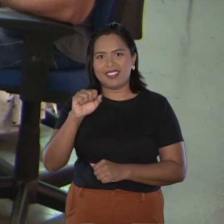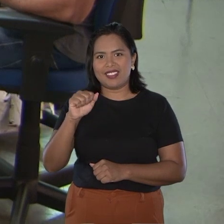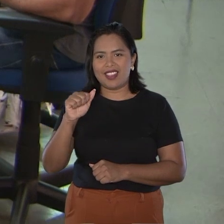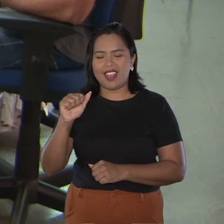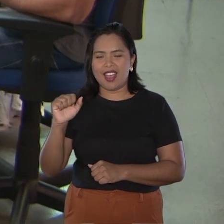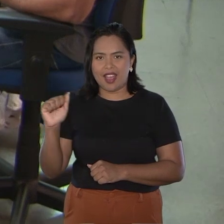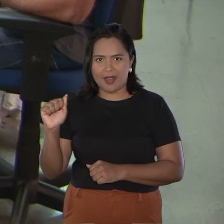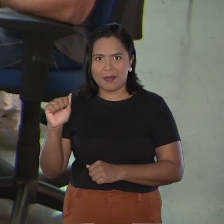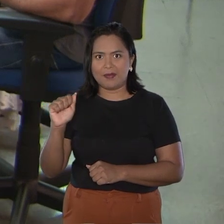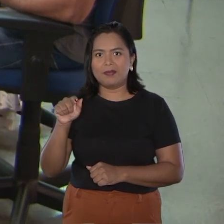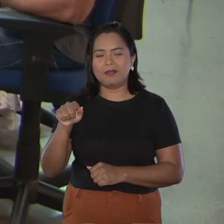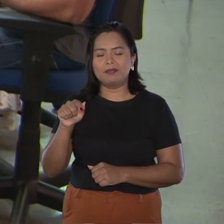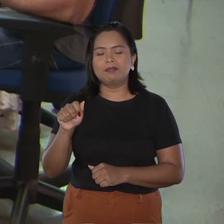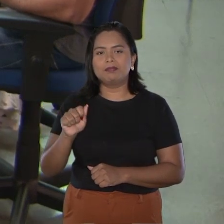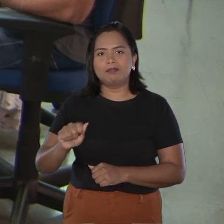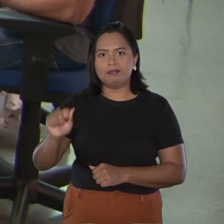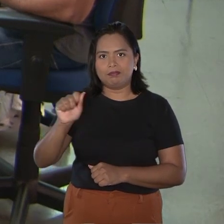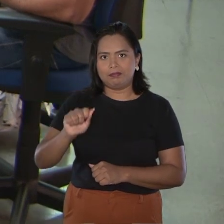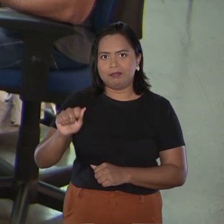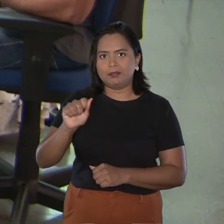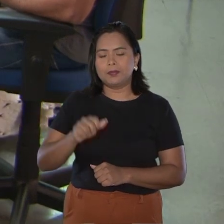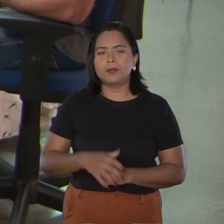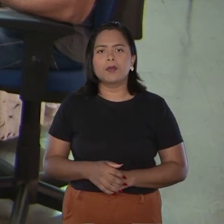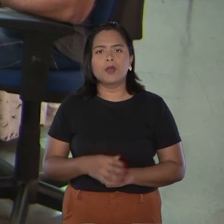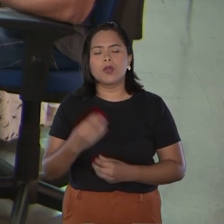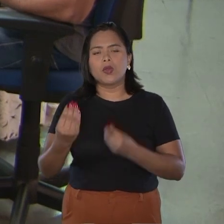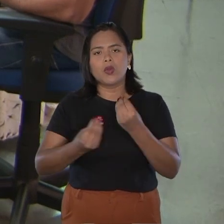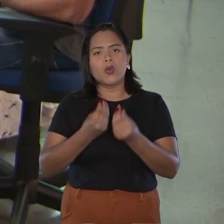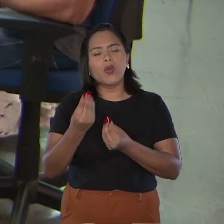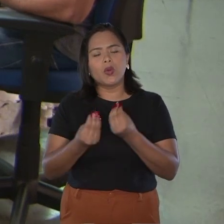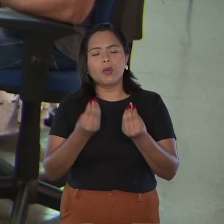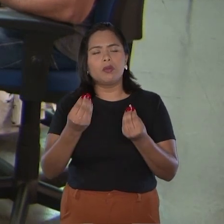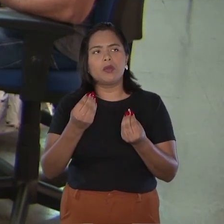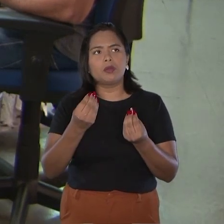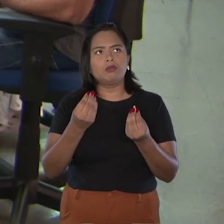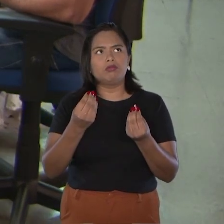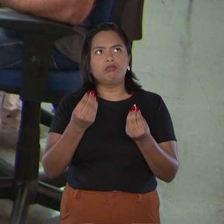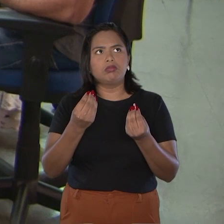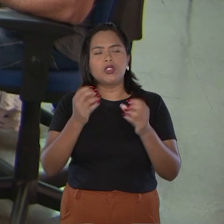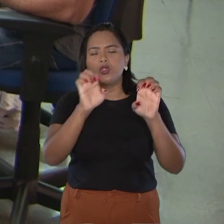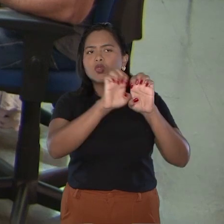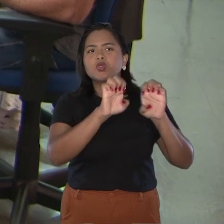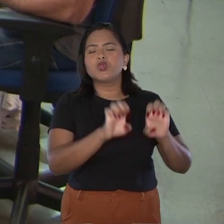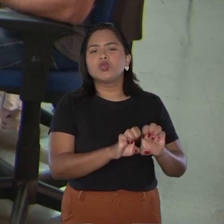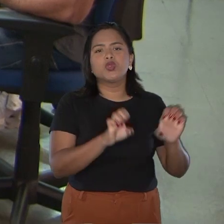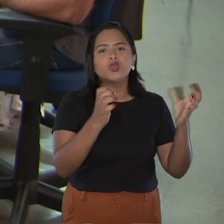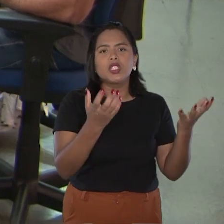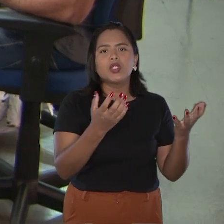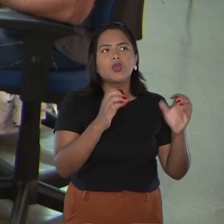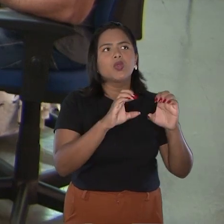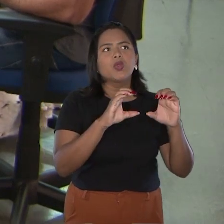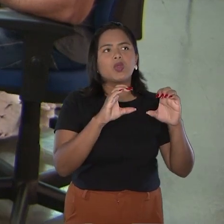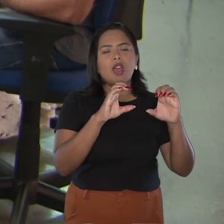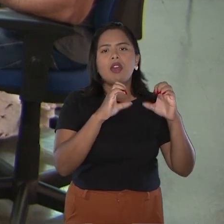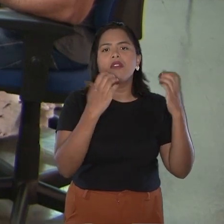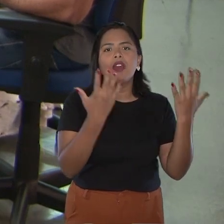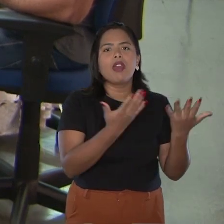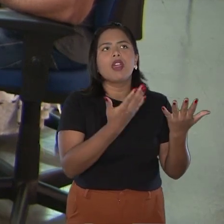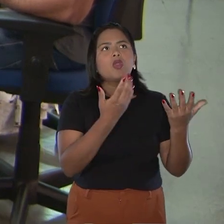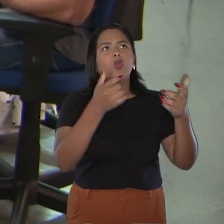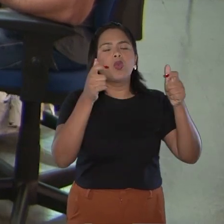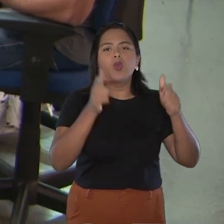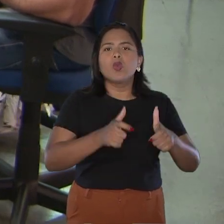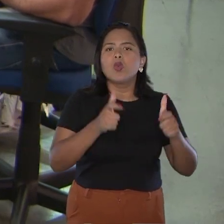então como vai ser a estrutura do congresso ele vai contar vamos falar primeiro da estrutura né Como vai ser a estrutura do